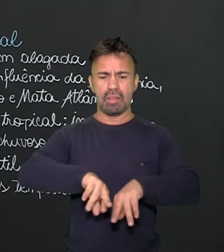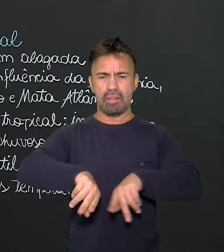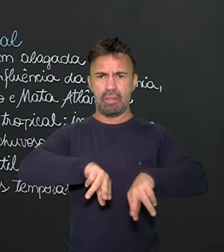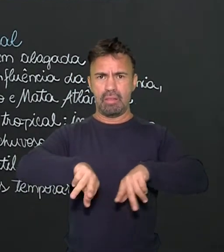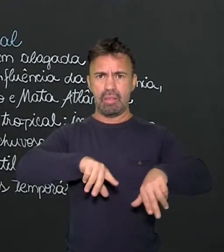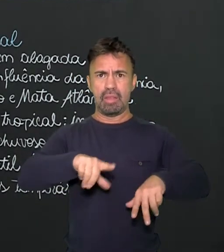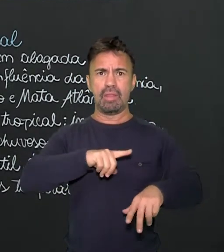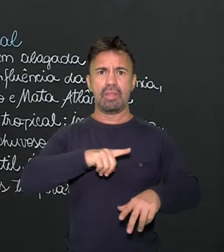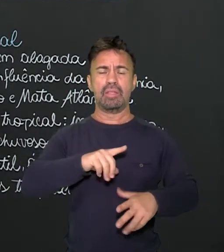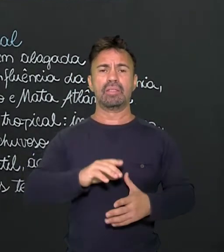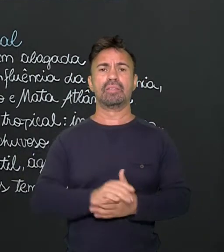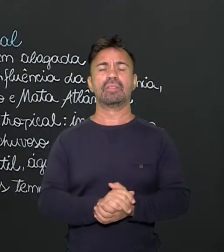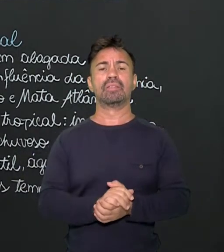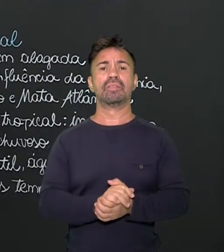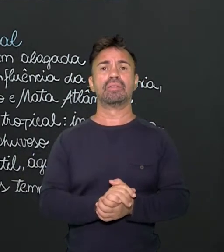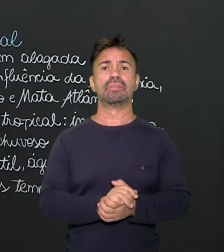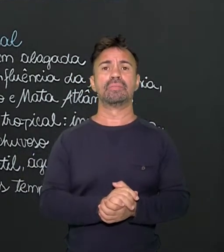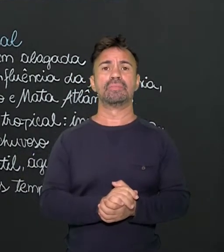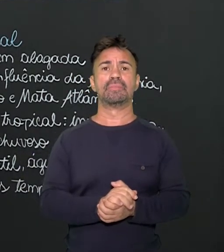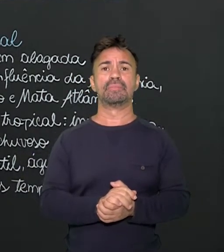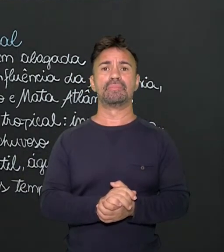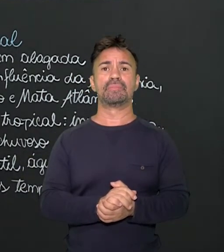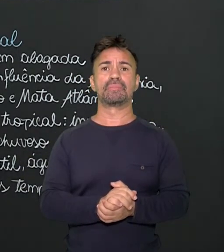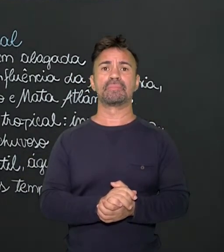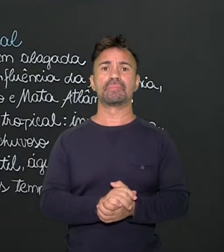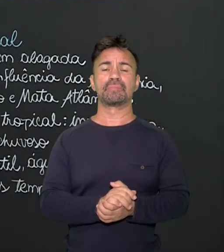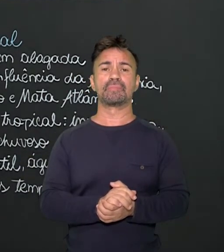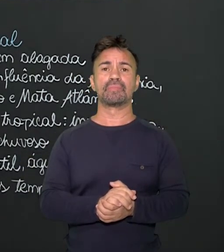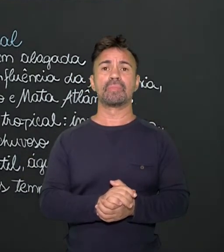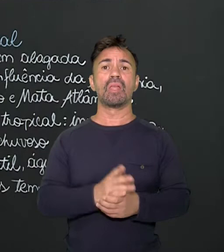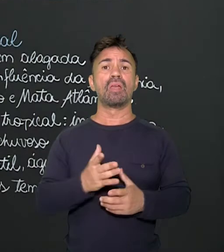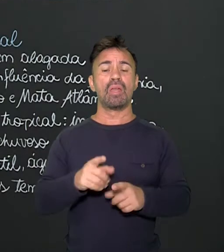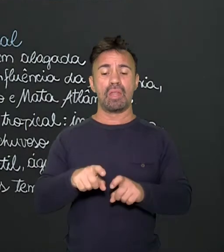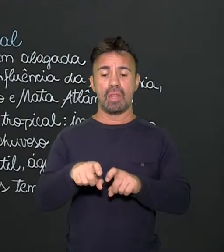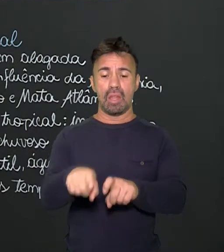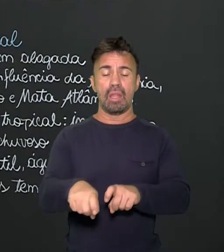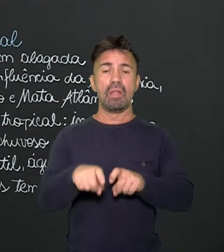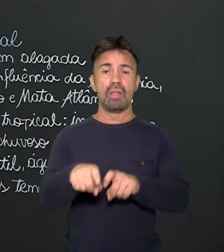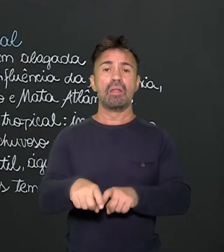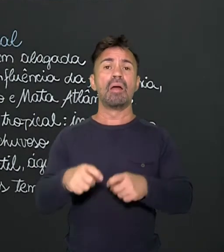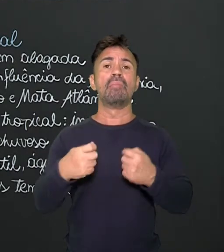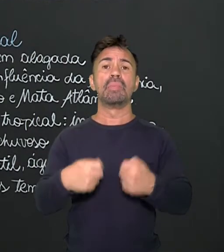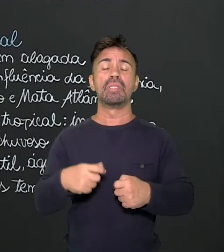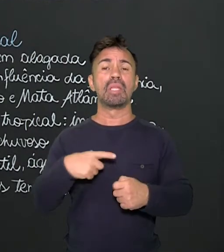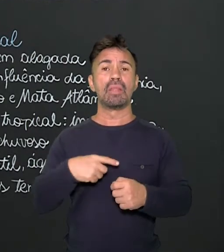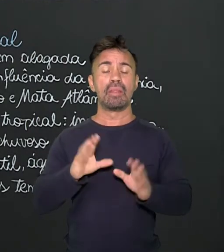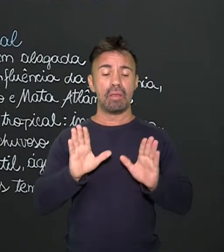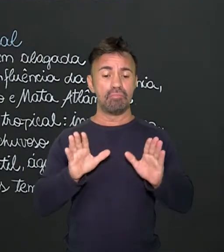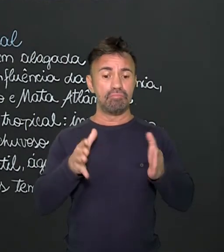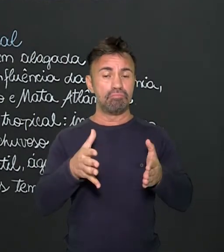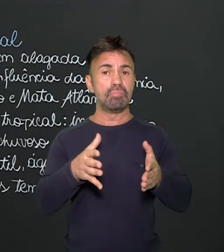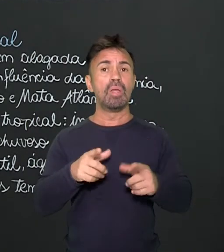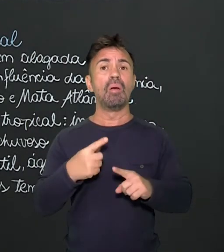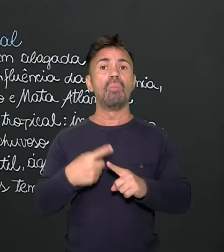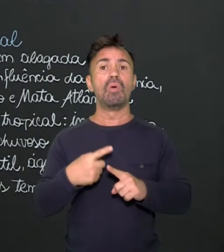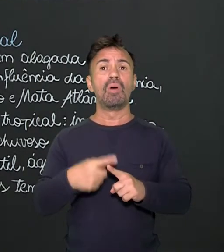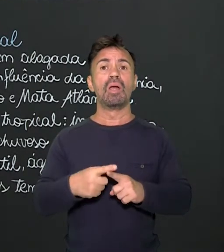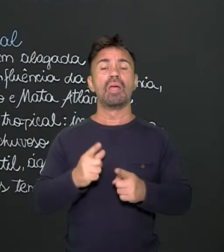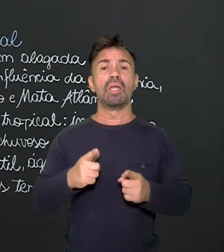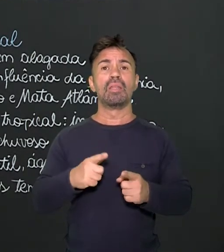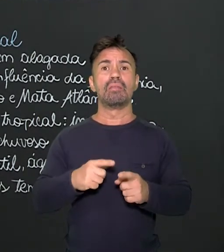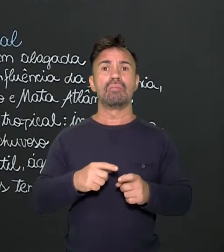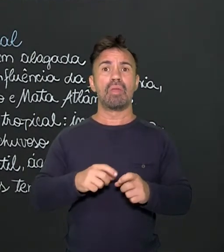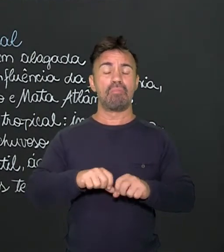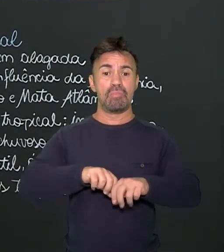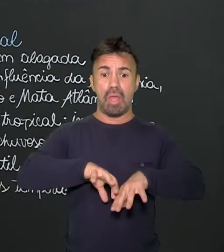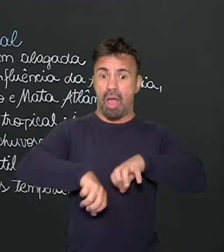mesclado a questão do solo arenoso. E o último ponto que já abordei, que é a questão da agricultura, que deve-se ter uma atenção para que não